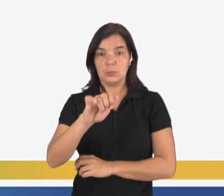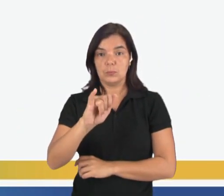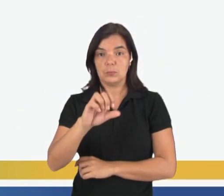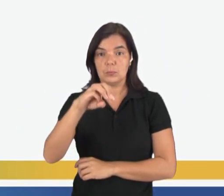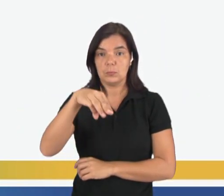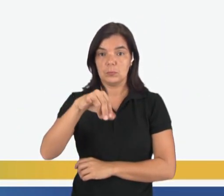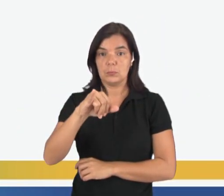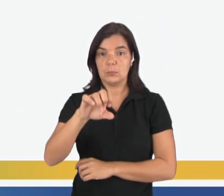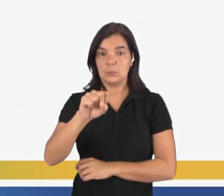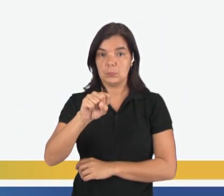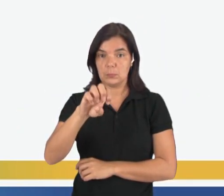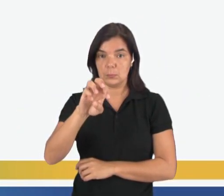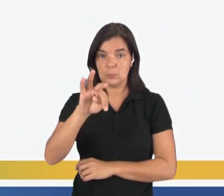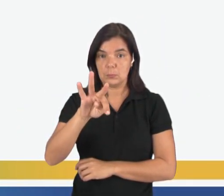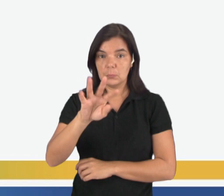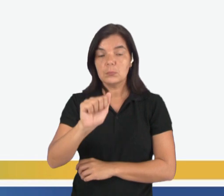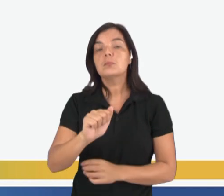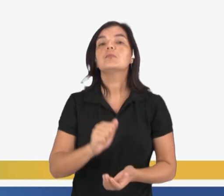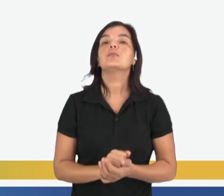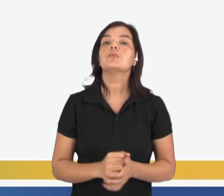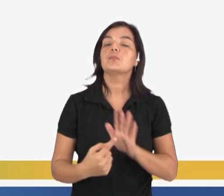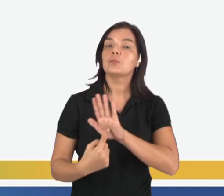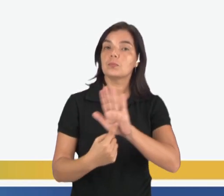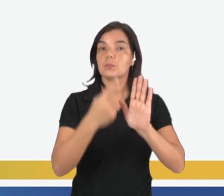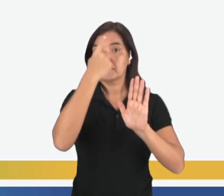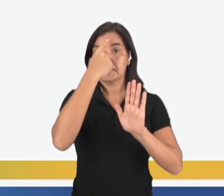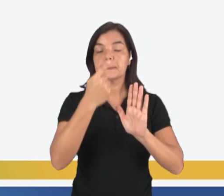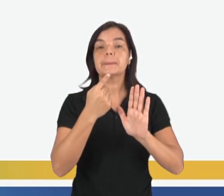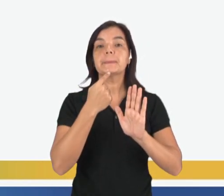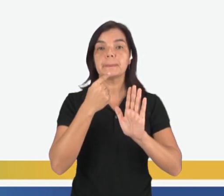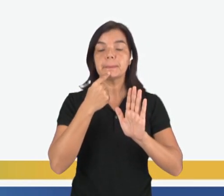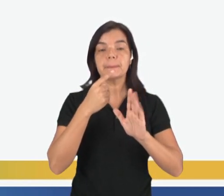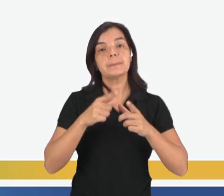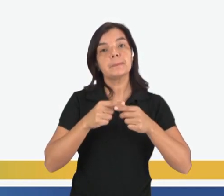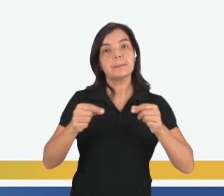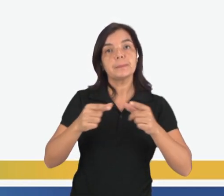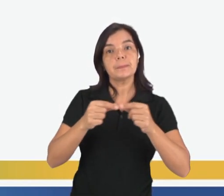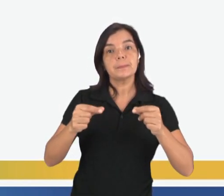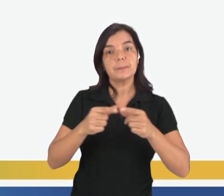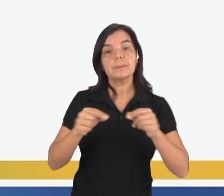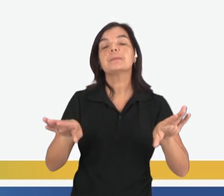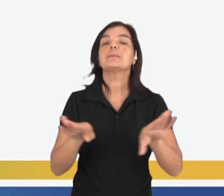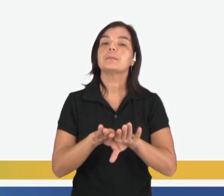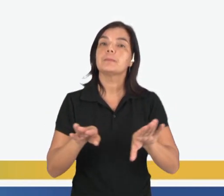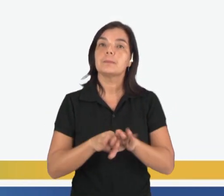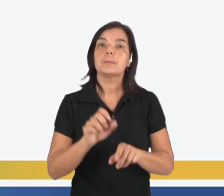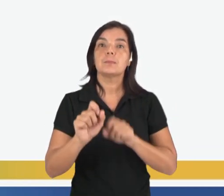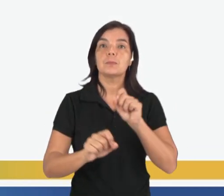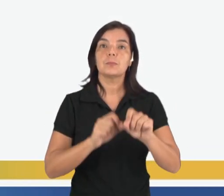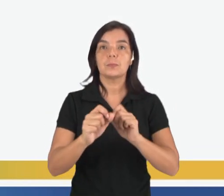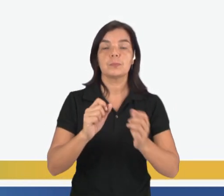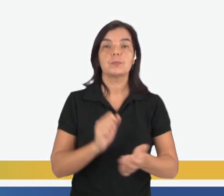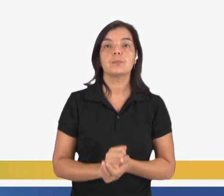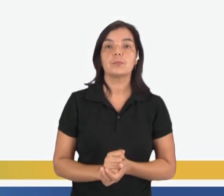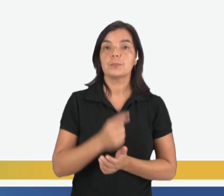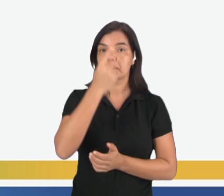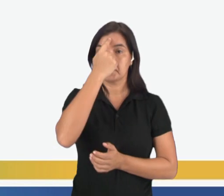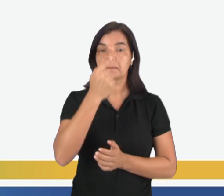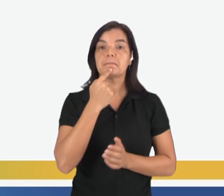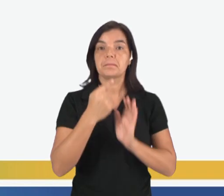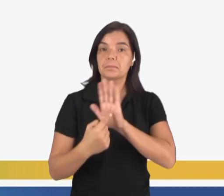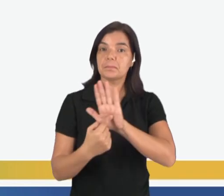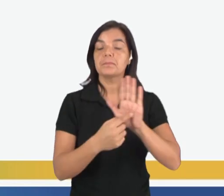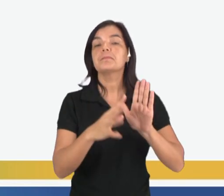a religião Daime. E temos símbolos orientais, né, no caso dos japoneses, né, que essa simbologia ela é